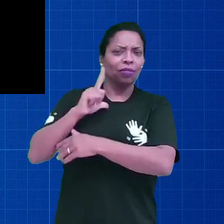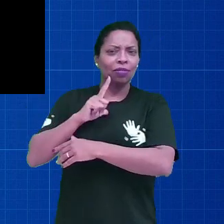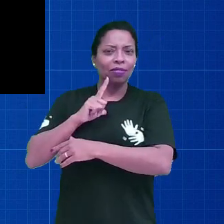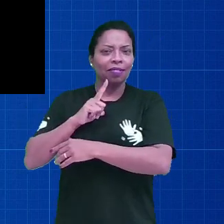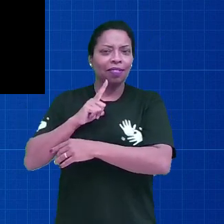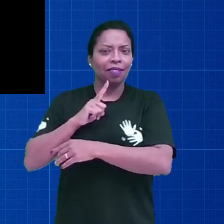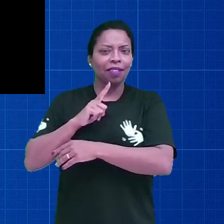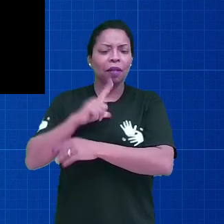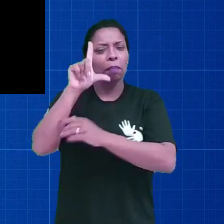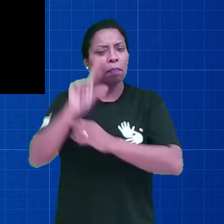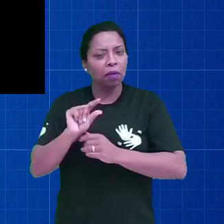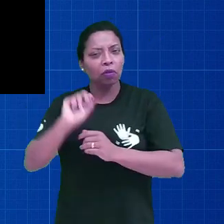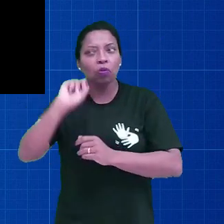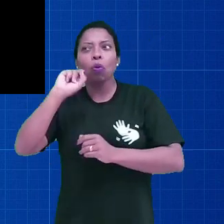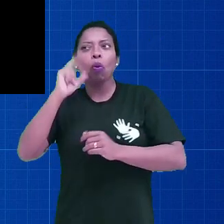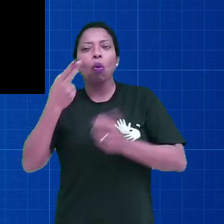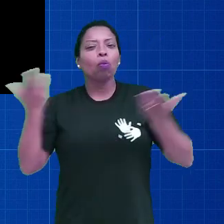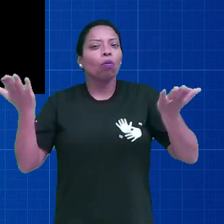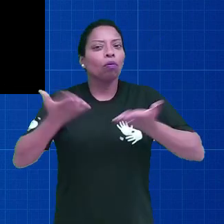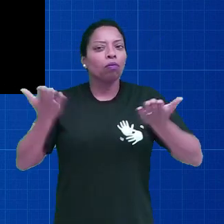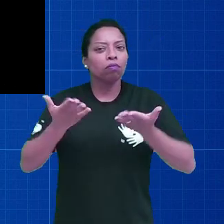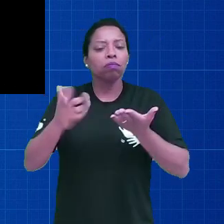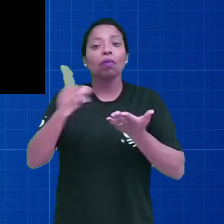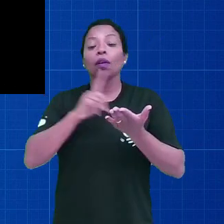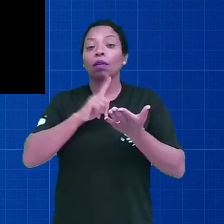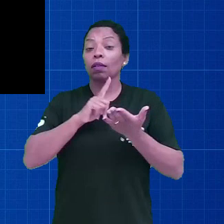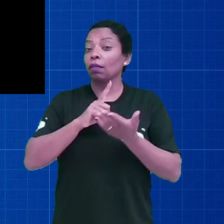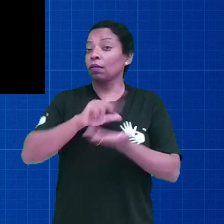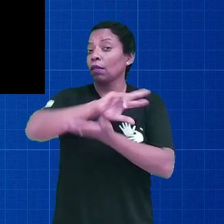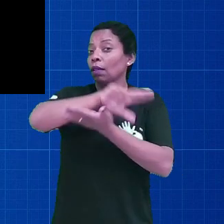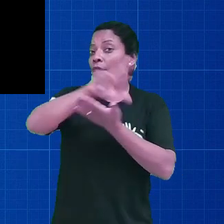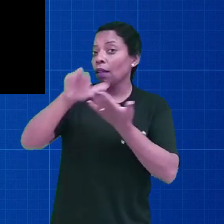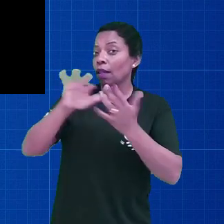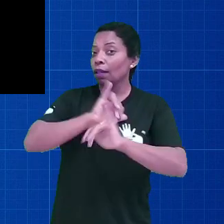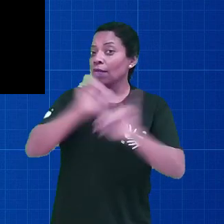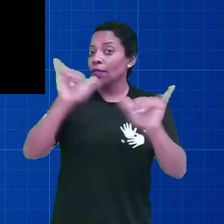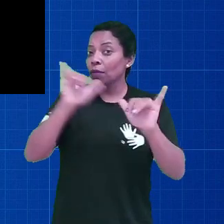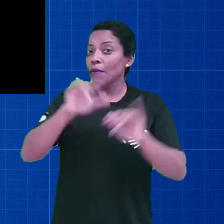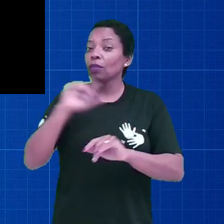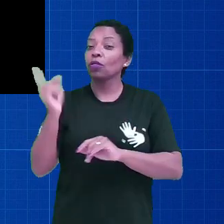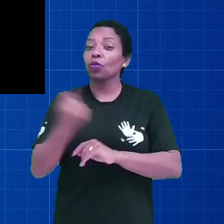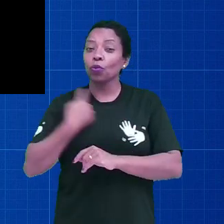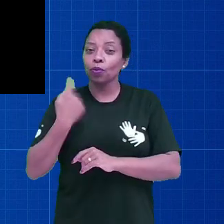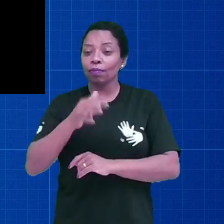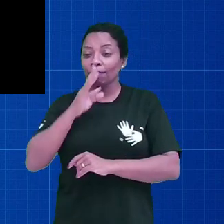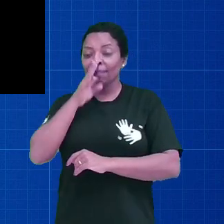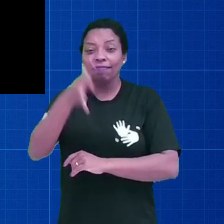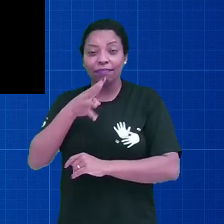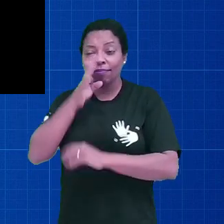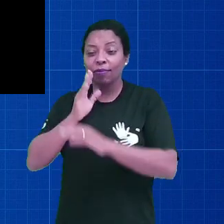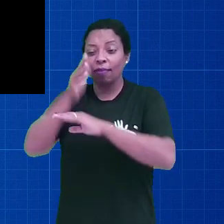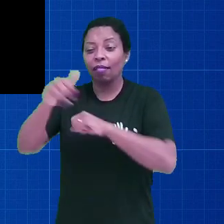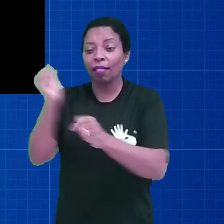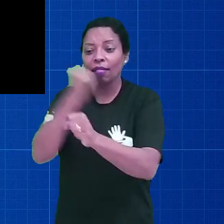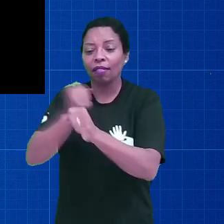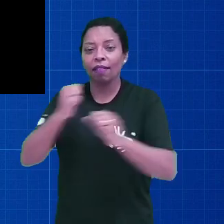uma menor quantidade? Ou será que ao longo do tempo nós ocupamos áreas que não eram propícias para a ocupação